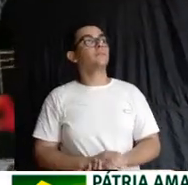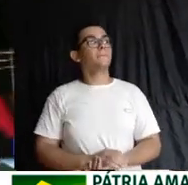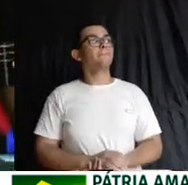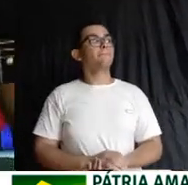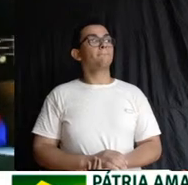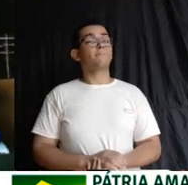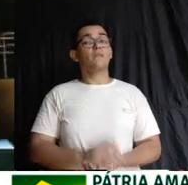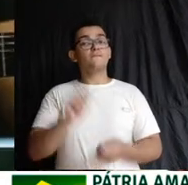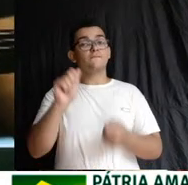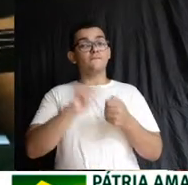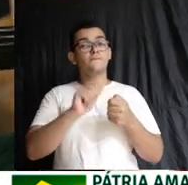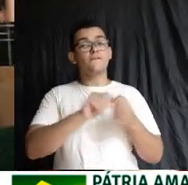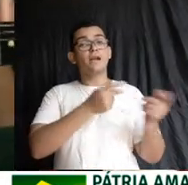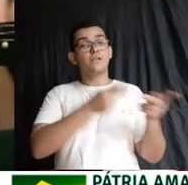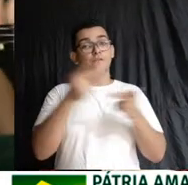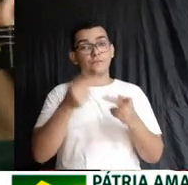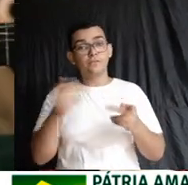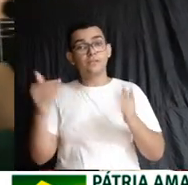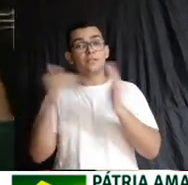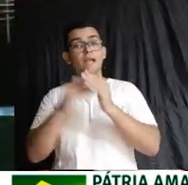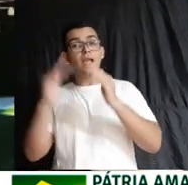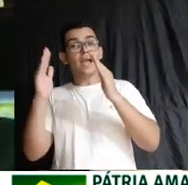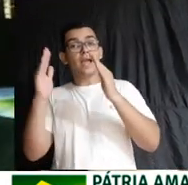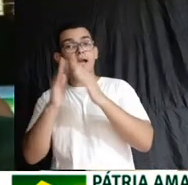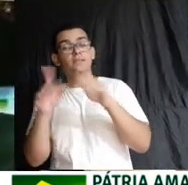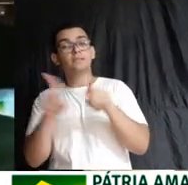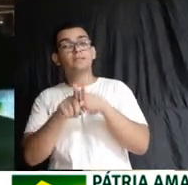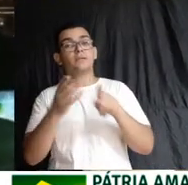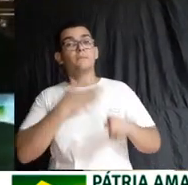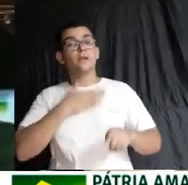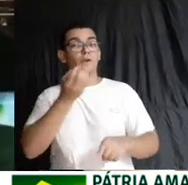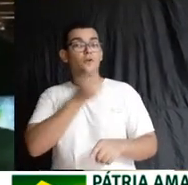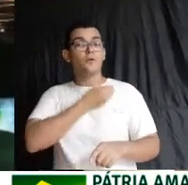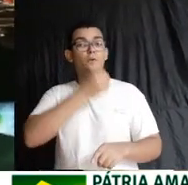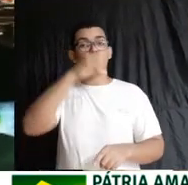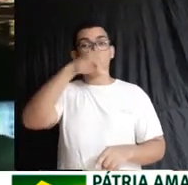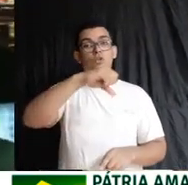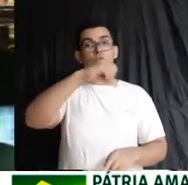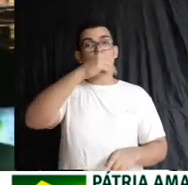faço visitas, né? O número é